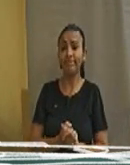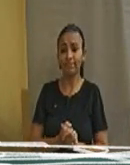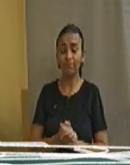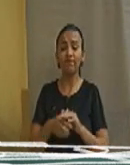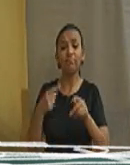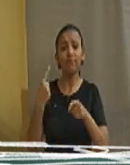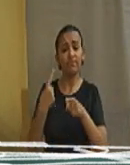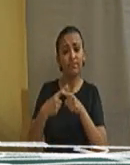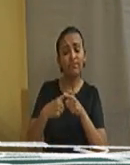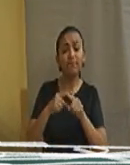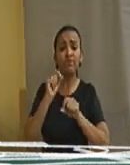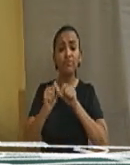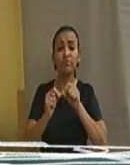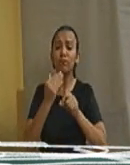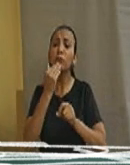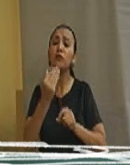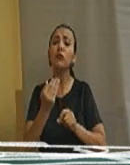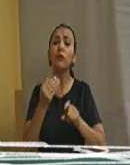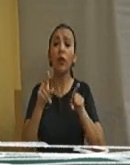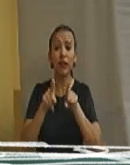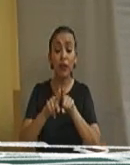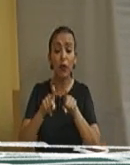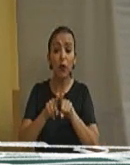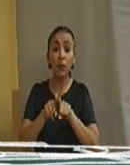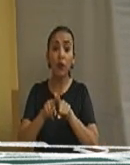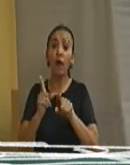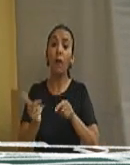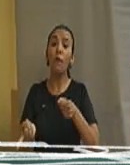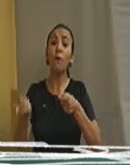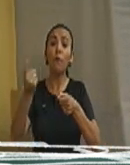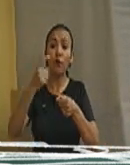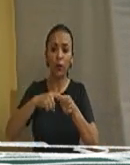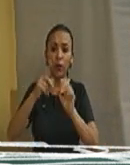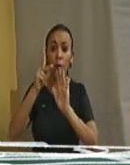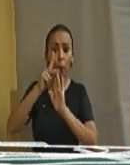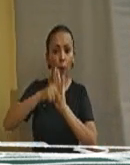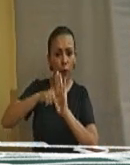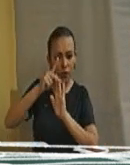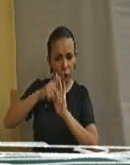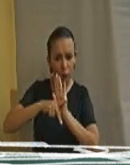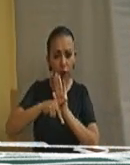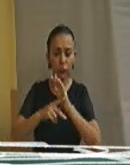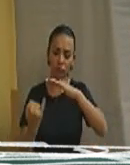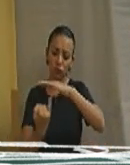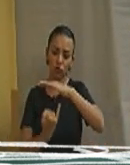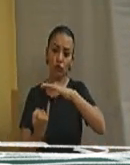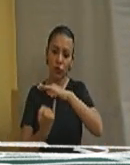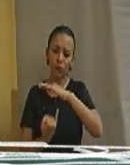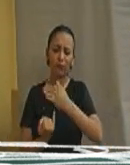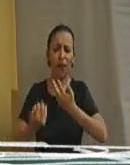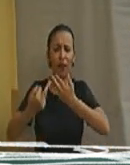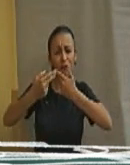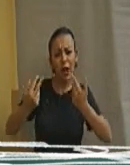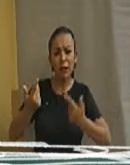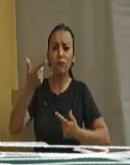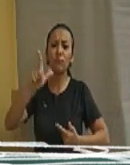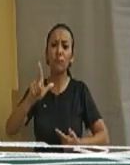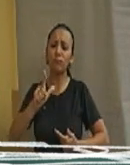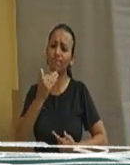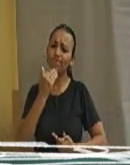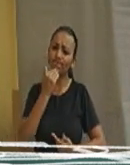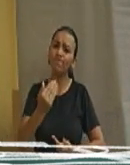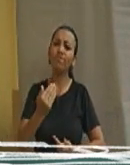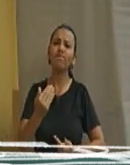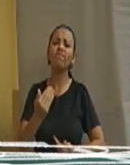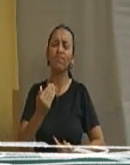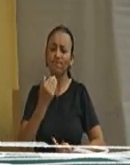demandas relacionadas à retomada do planejamento institucional, dentre várias outras que a gente escutou na nossa